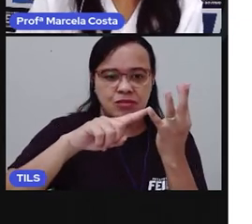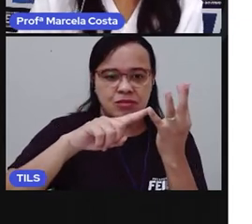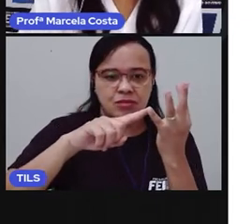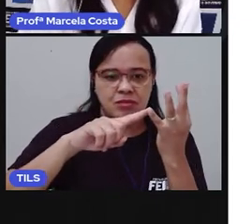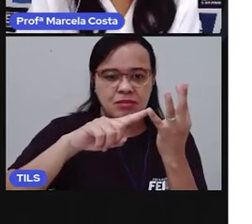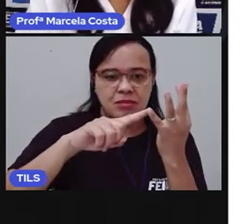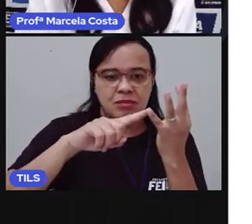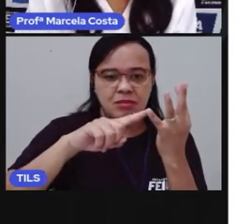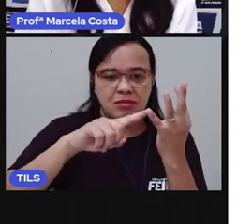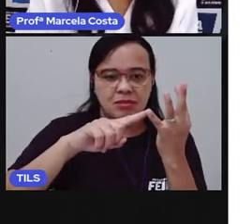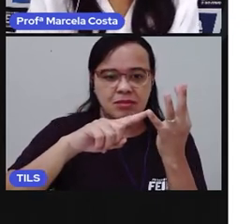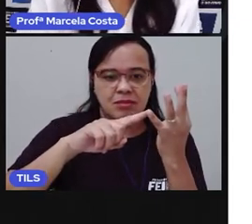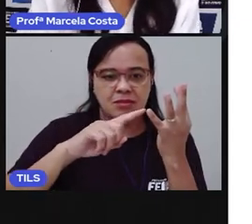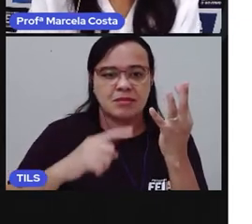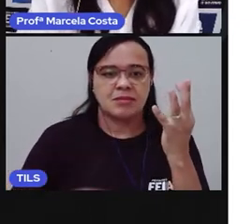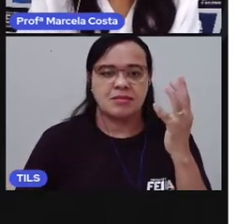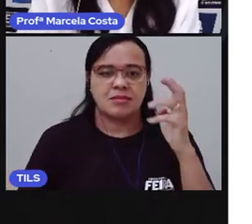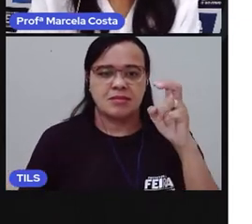Quatro.